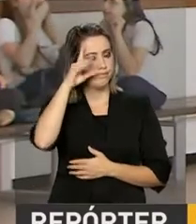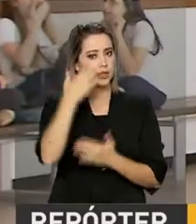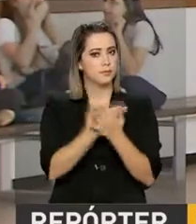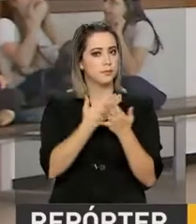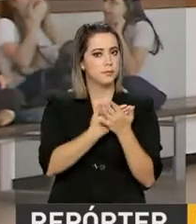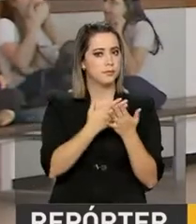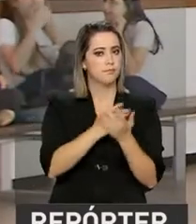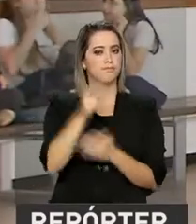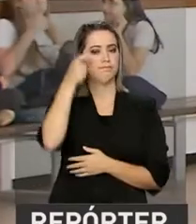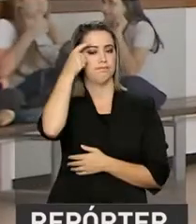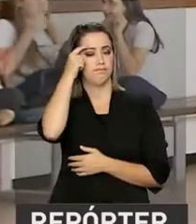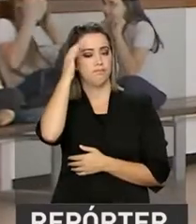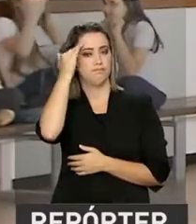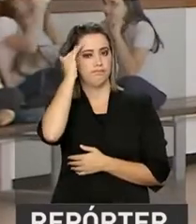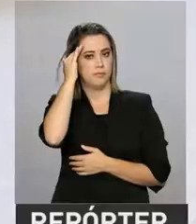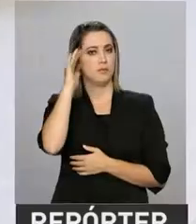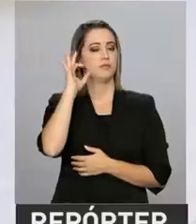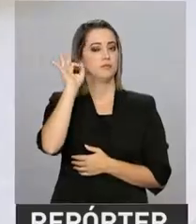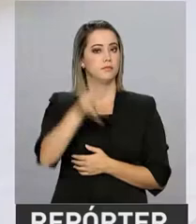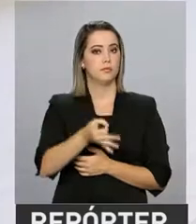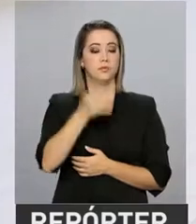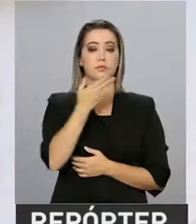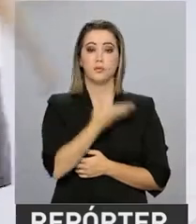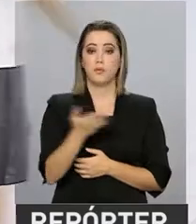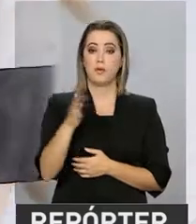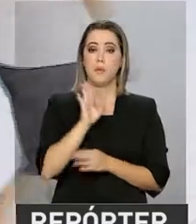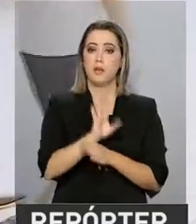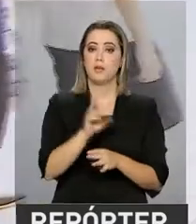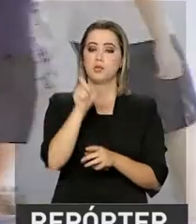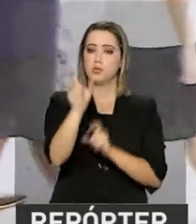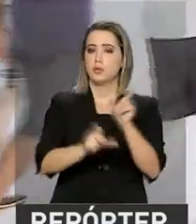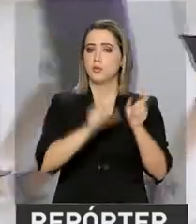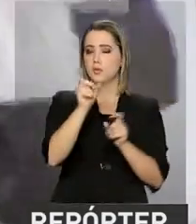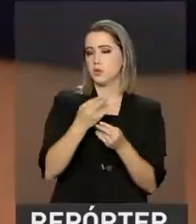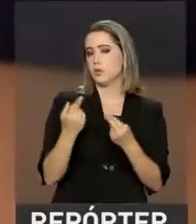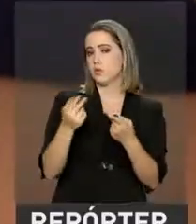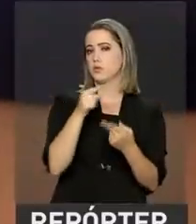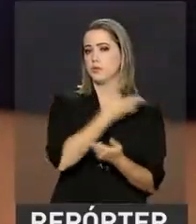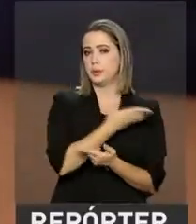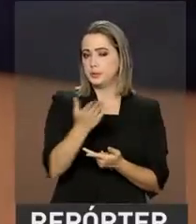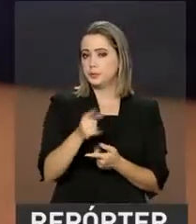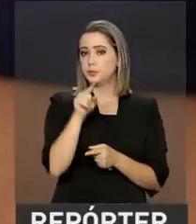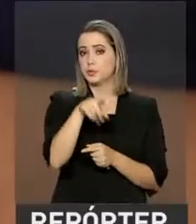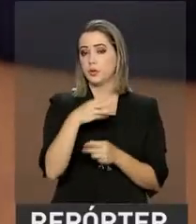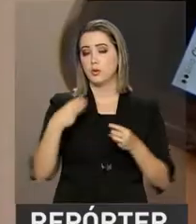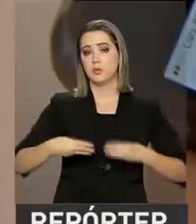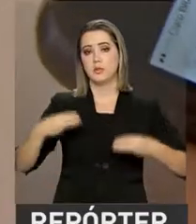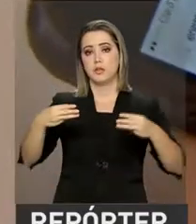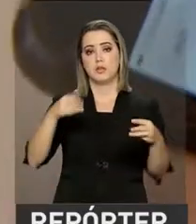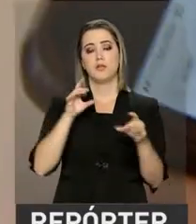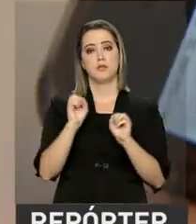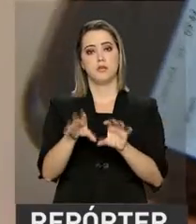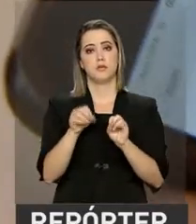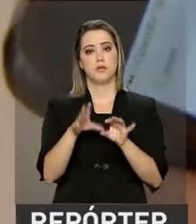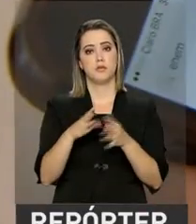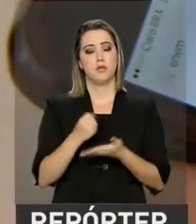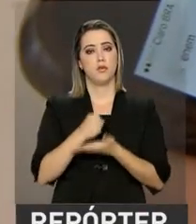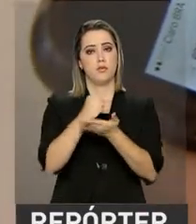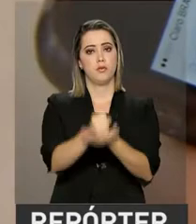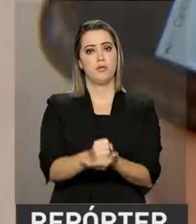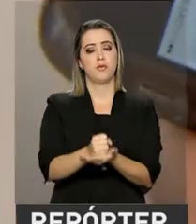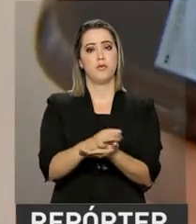bem o conteúdo a sua cabeça para ajudar candidatos como henrique o ministério da educação disponibiliza o aplicativo